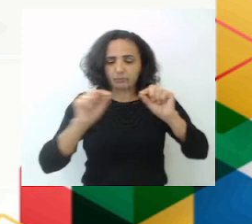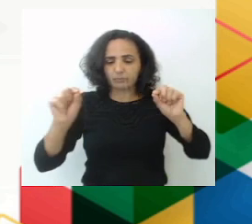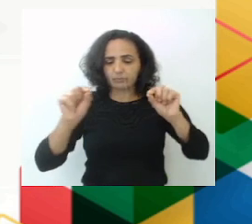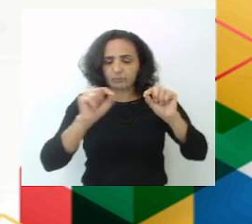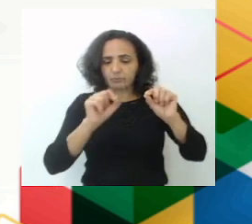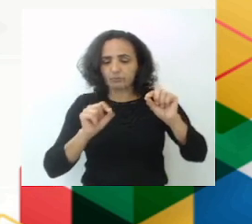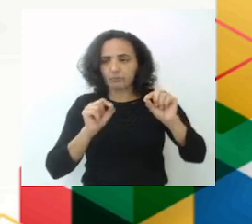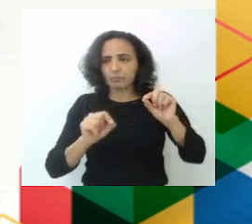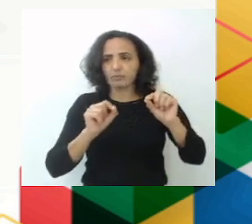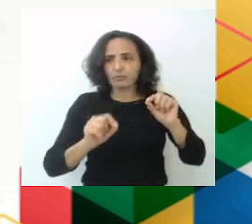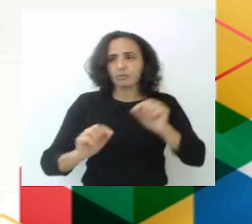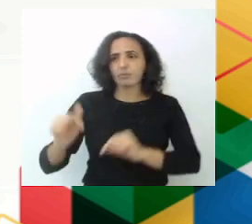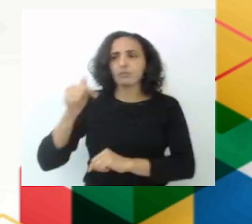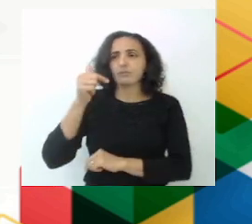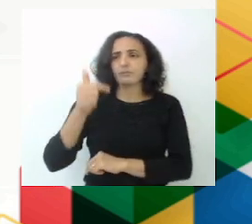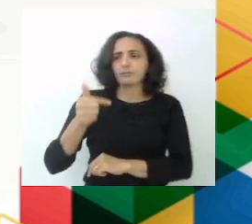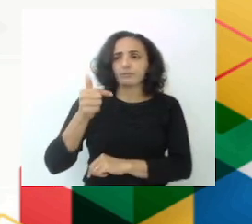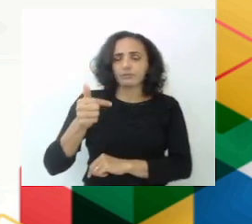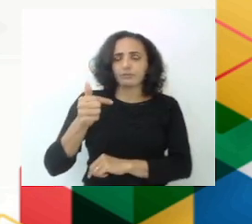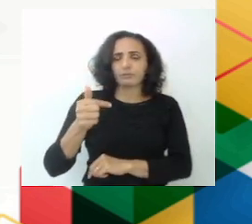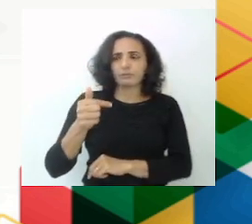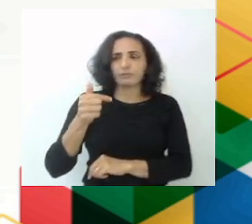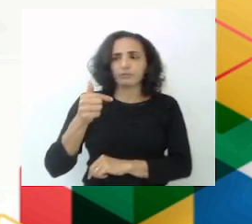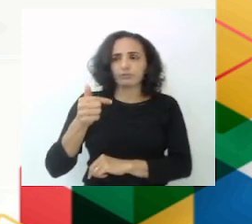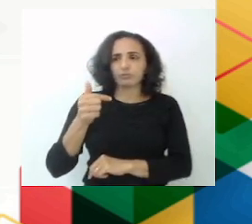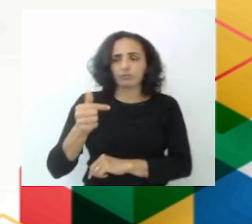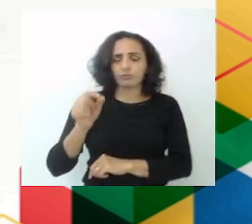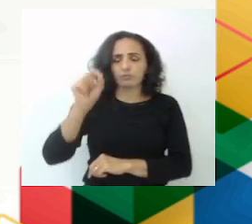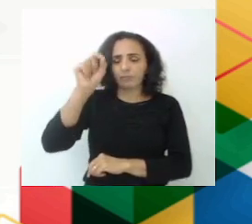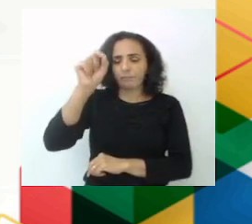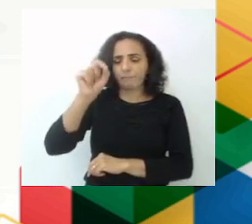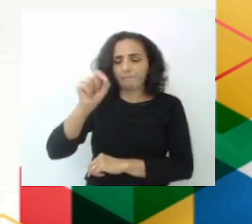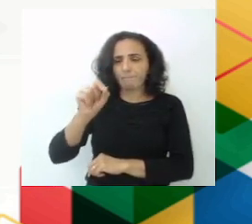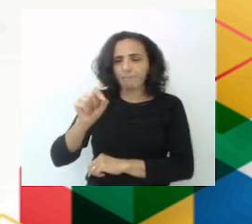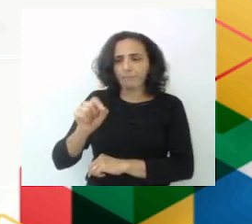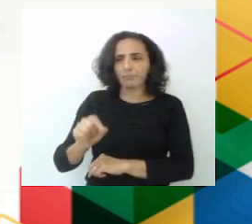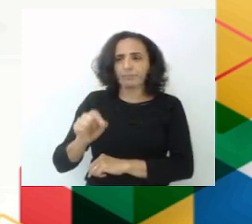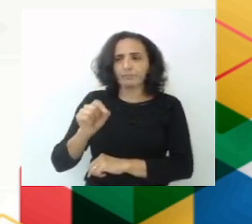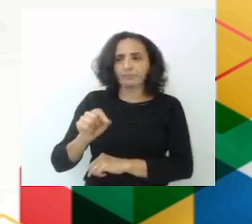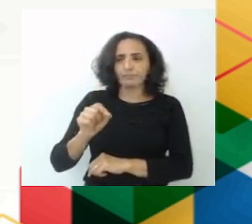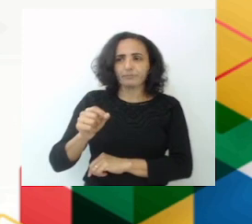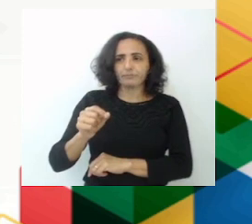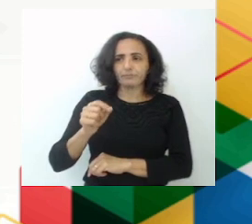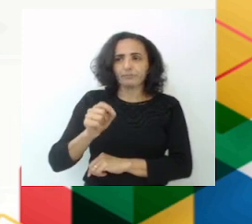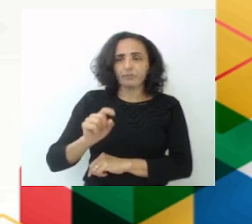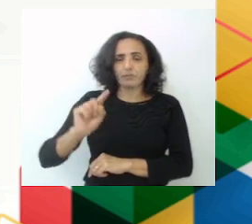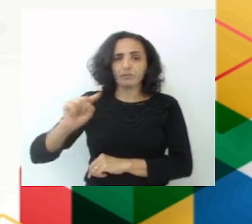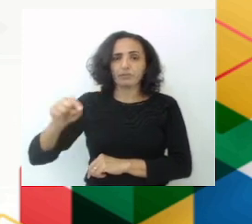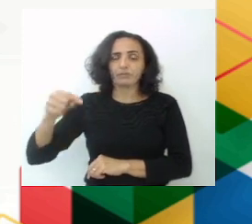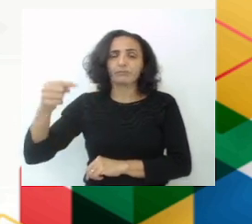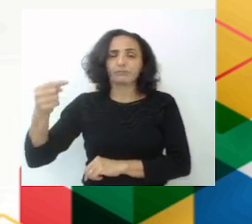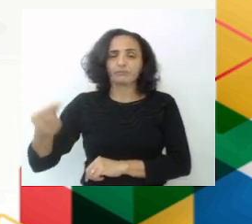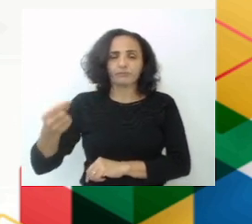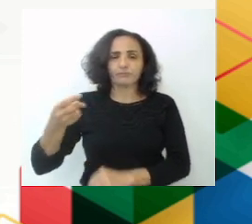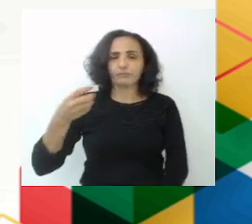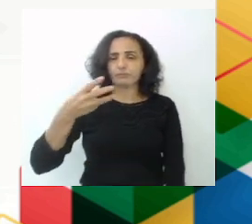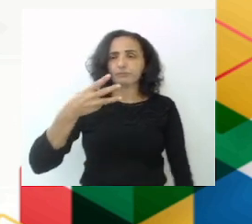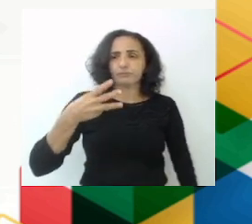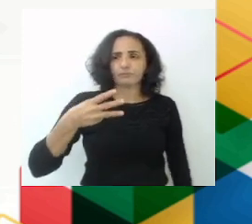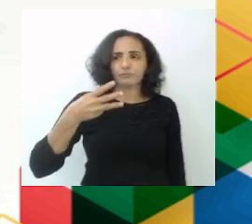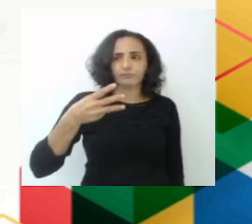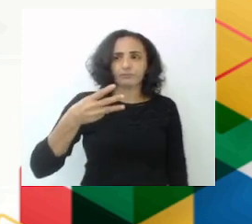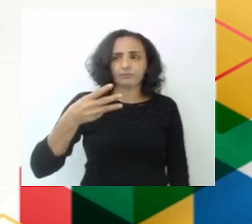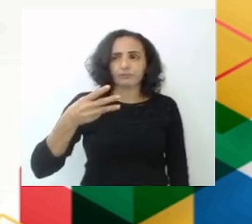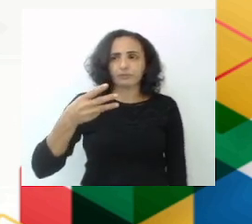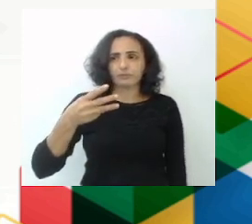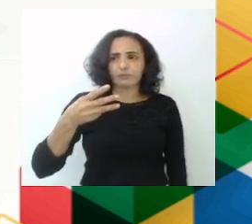vai se repetir, ó, 2 e 3. 2 agora está do lado positivo. E aqui, ó. E o outro é 3